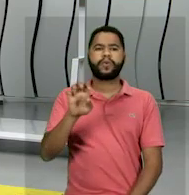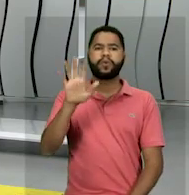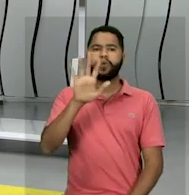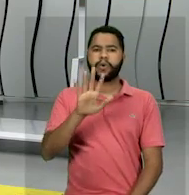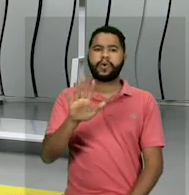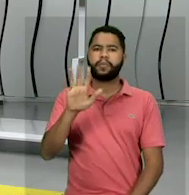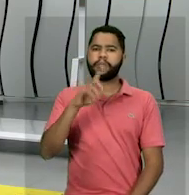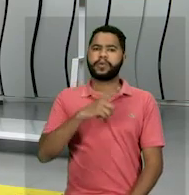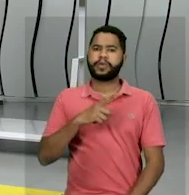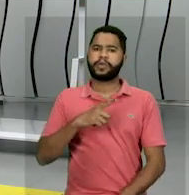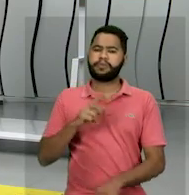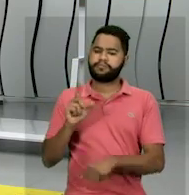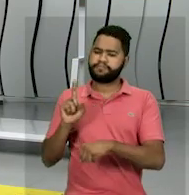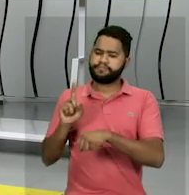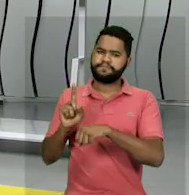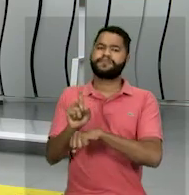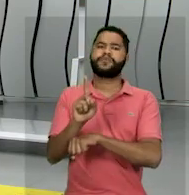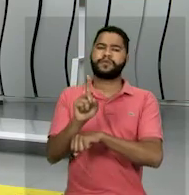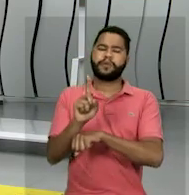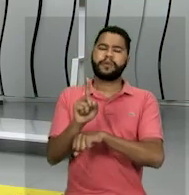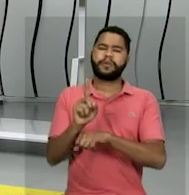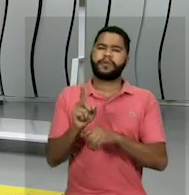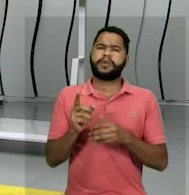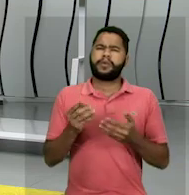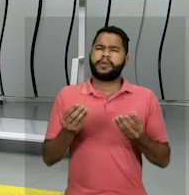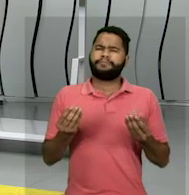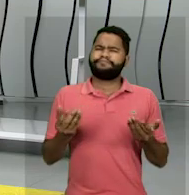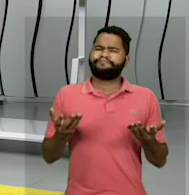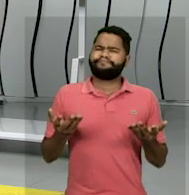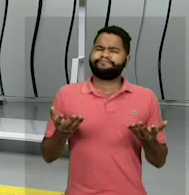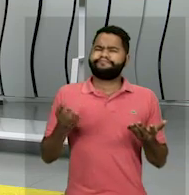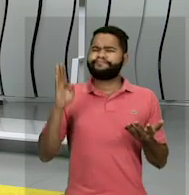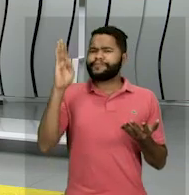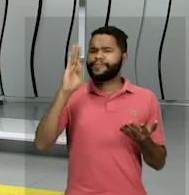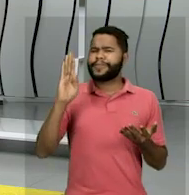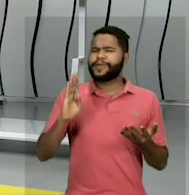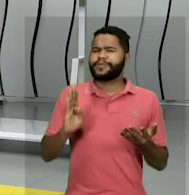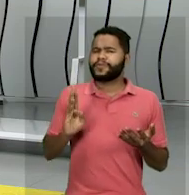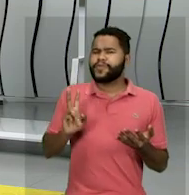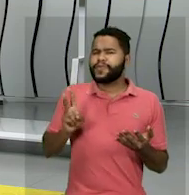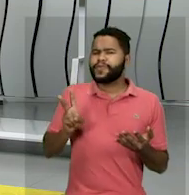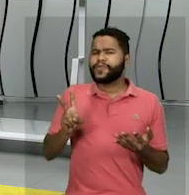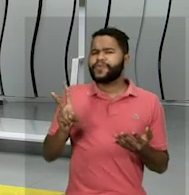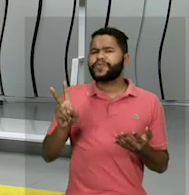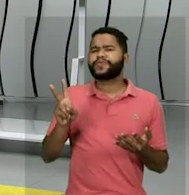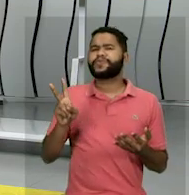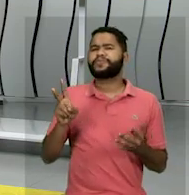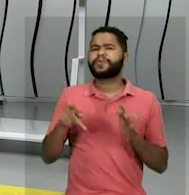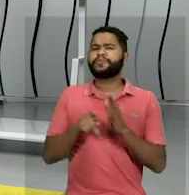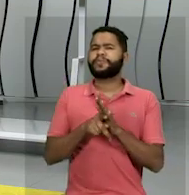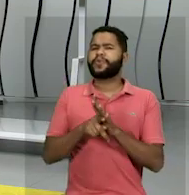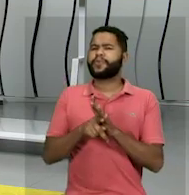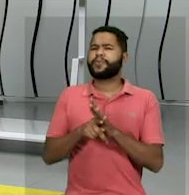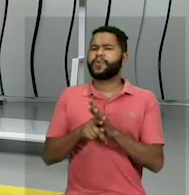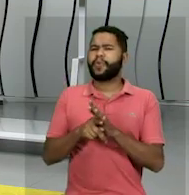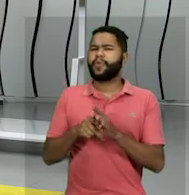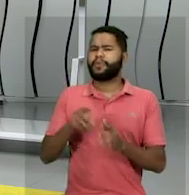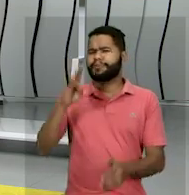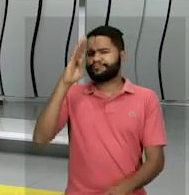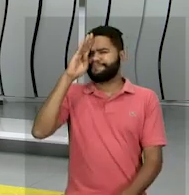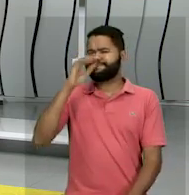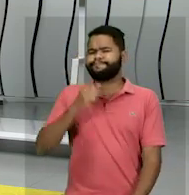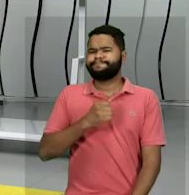essa Segunda Guerra Mundial, como o Brasil continuaria seguindo com uma ditadura, né?